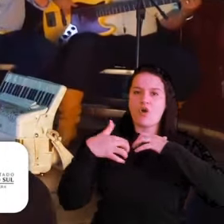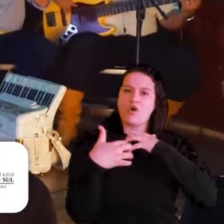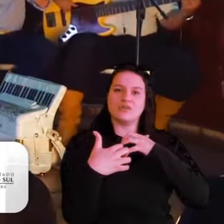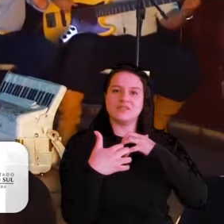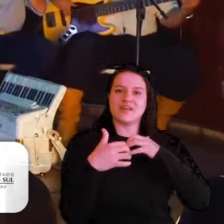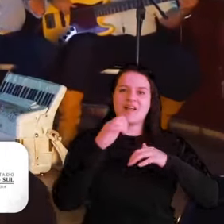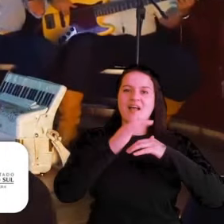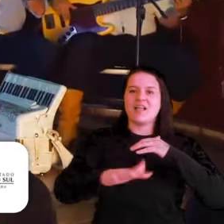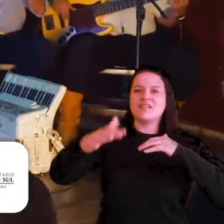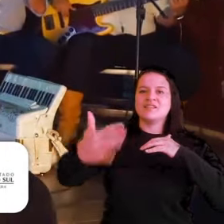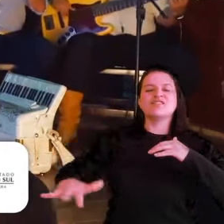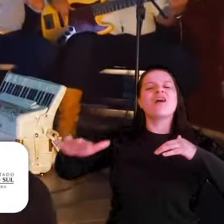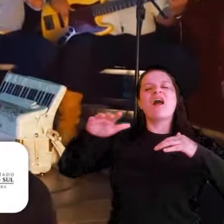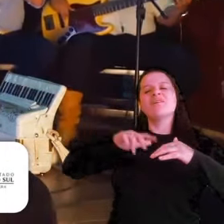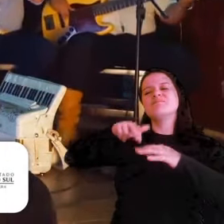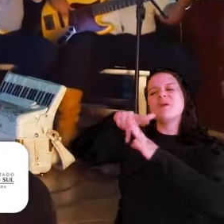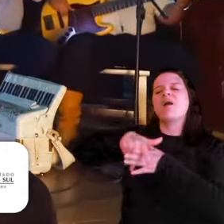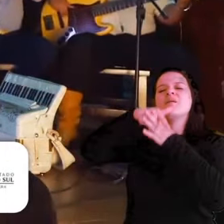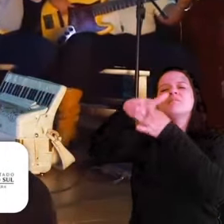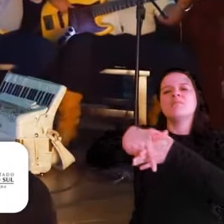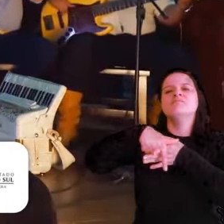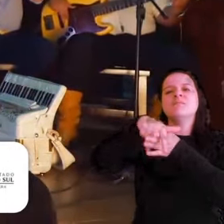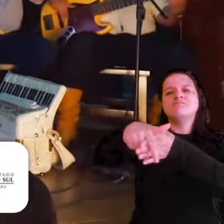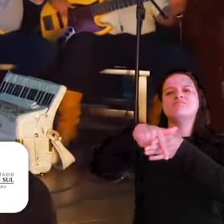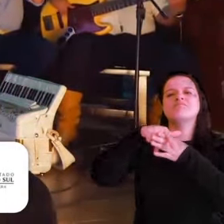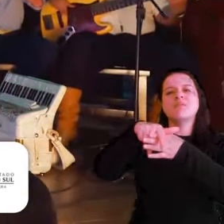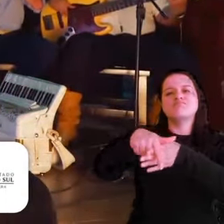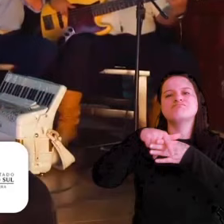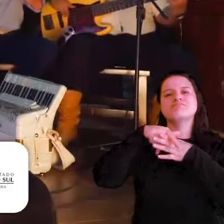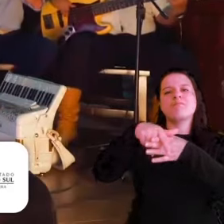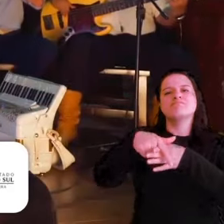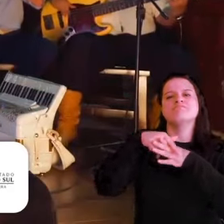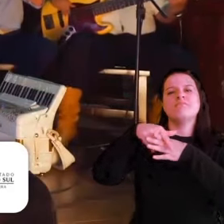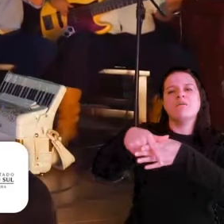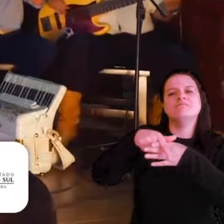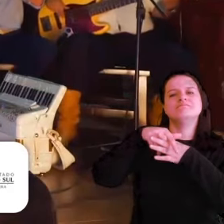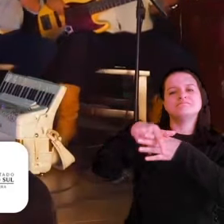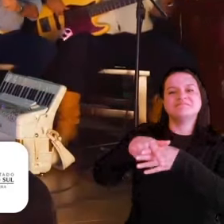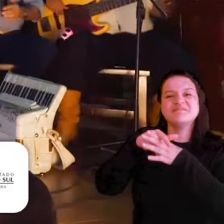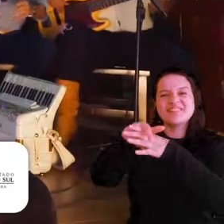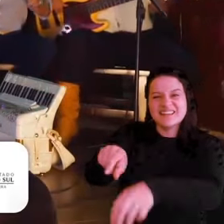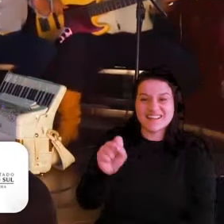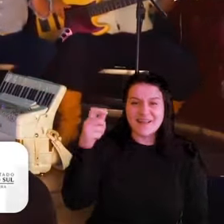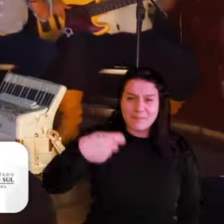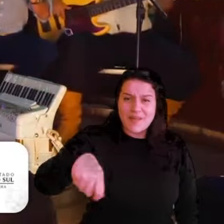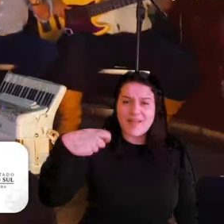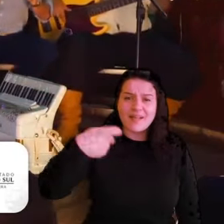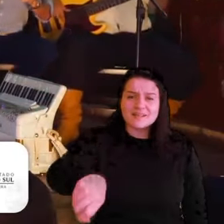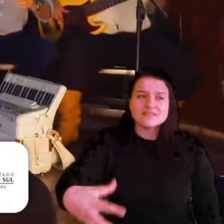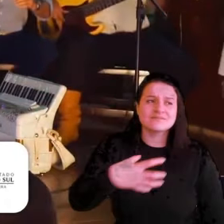do Angorneiro, do litoral, hospedeiro, crioulos, freio de ouro.